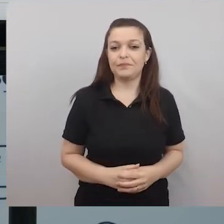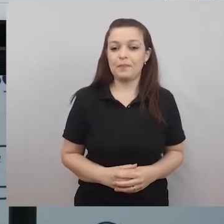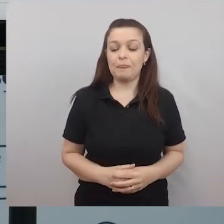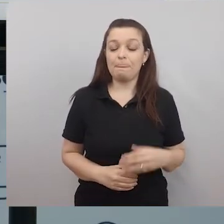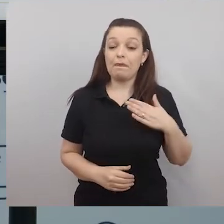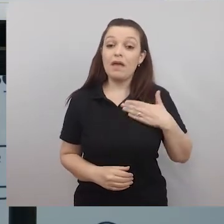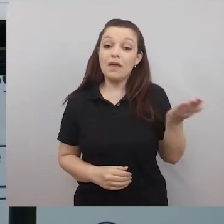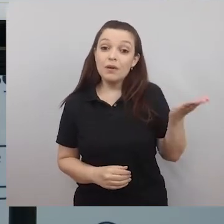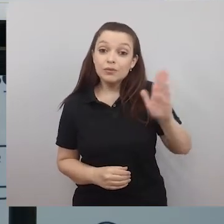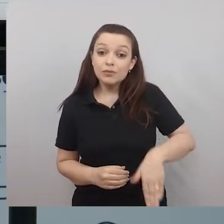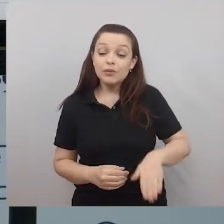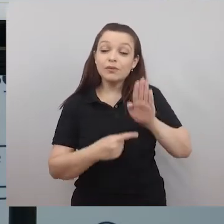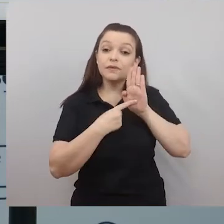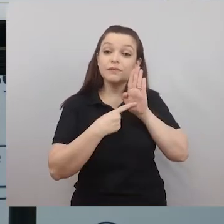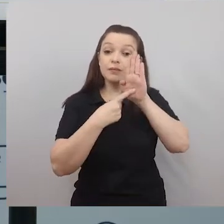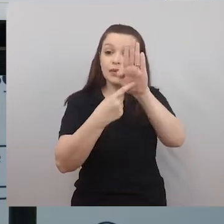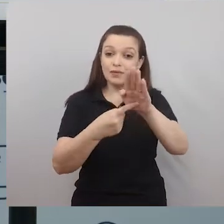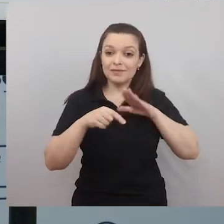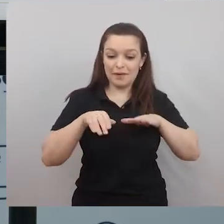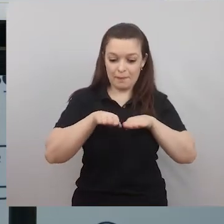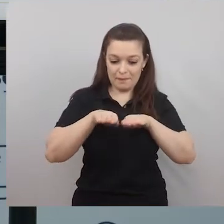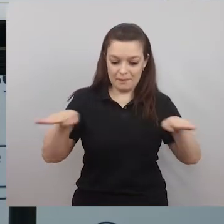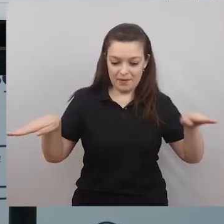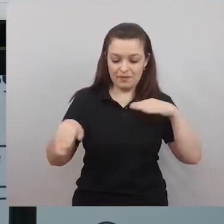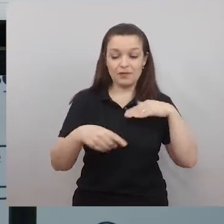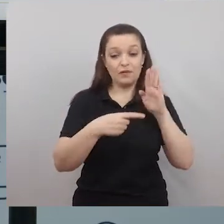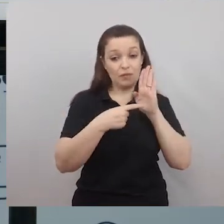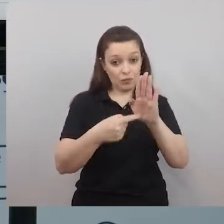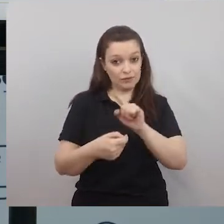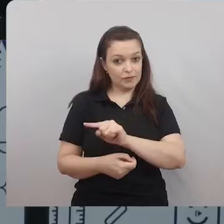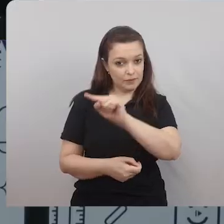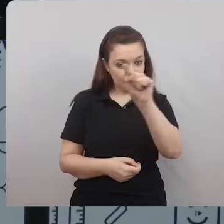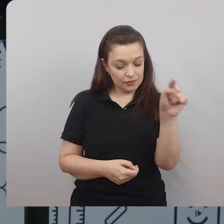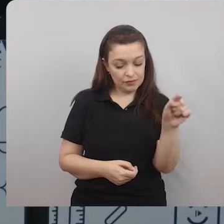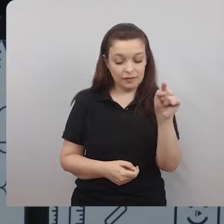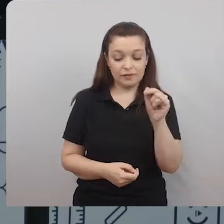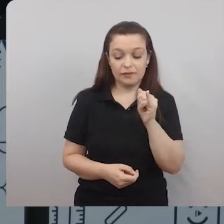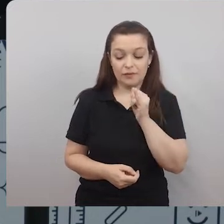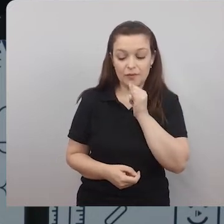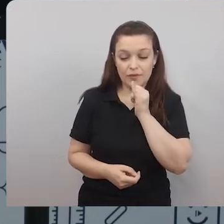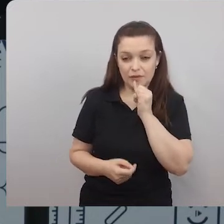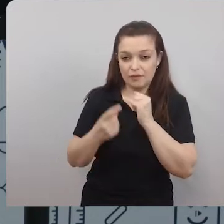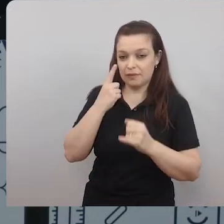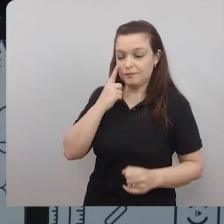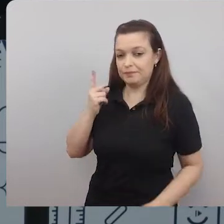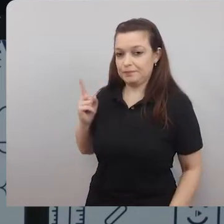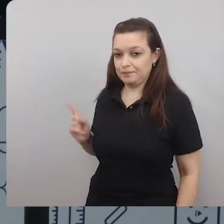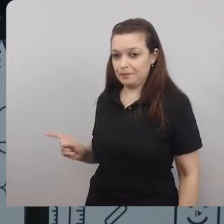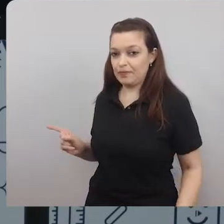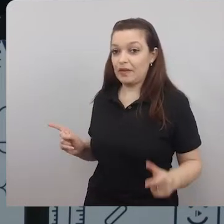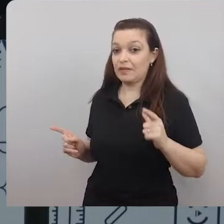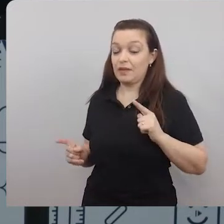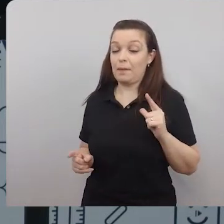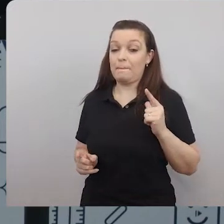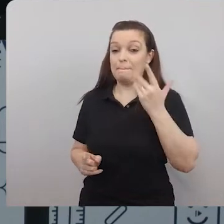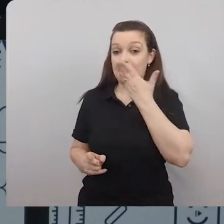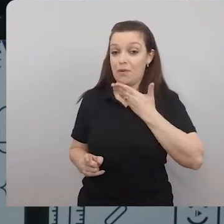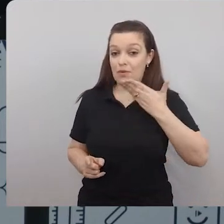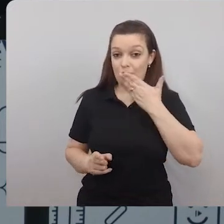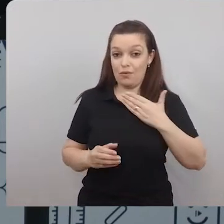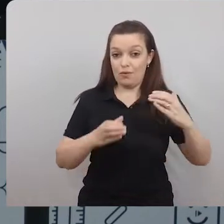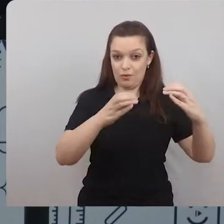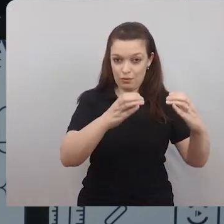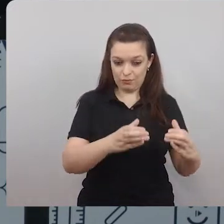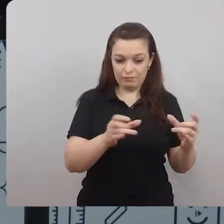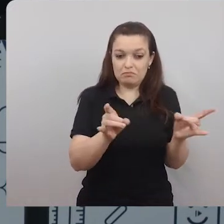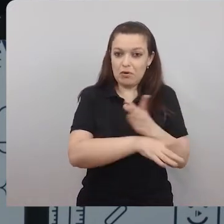aqui as imagens como elas estão aparecendo na tela de vocês. Então tem a imagem do bolo